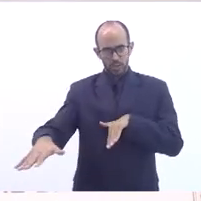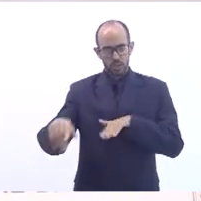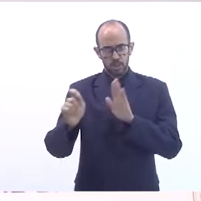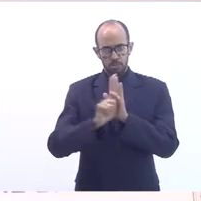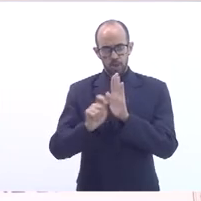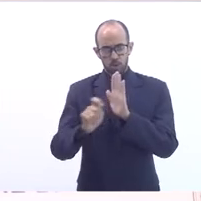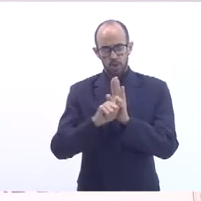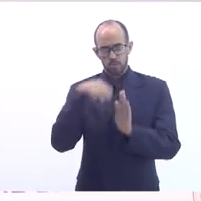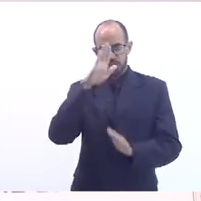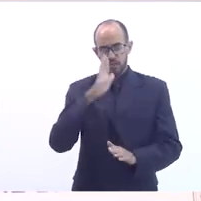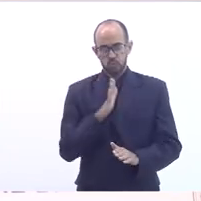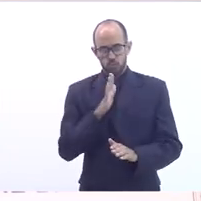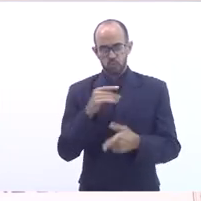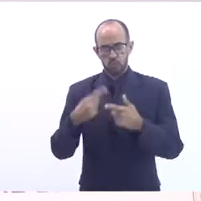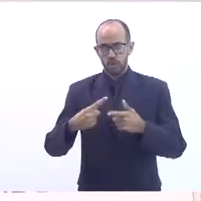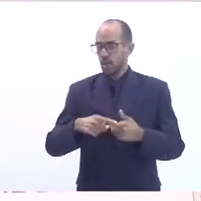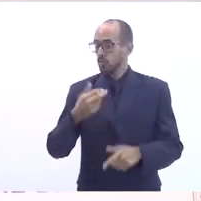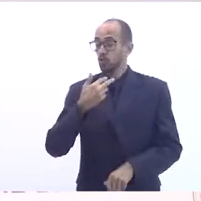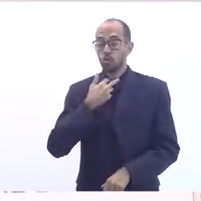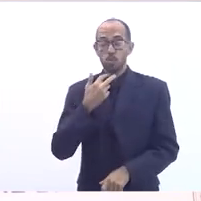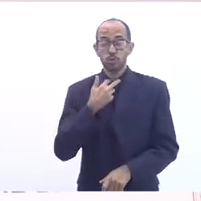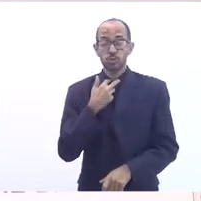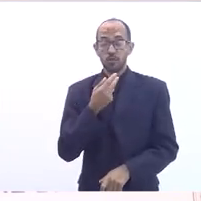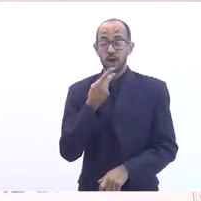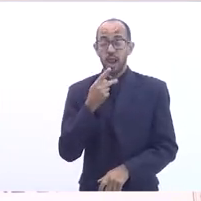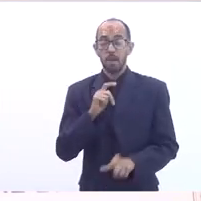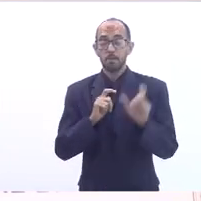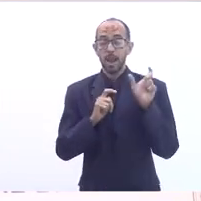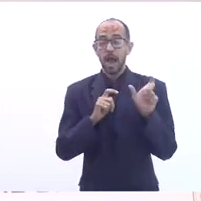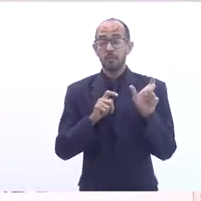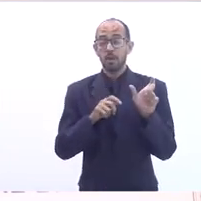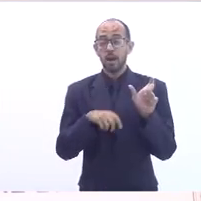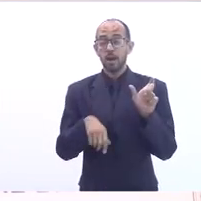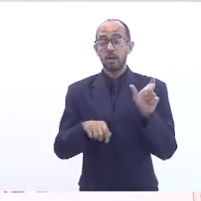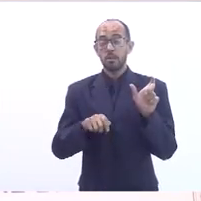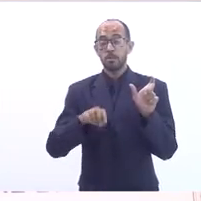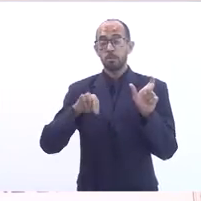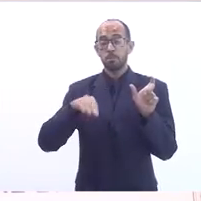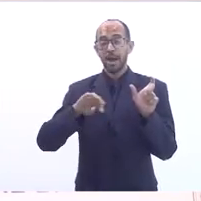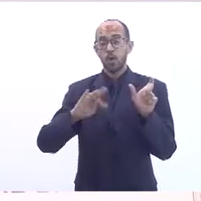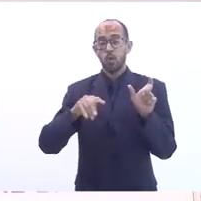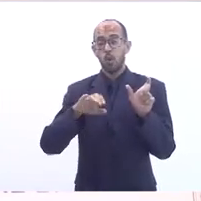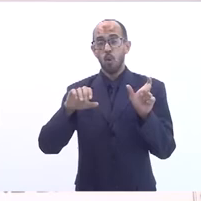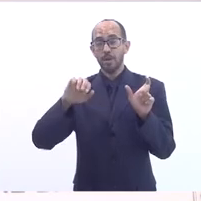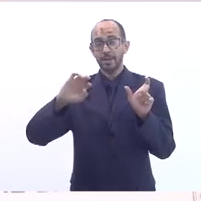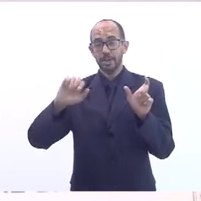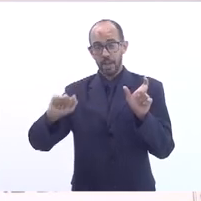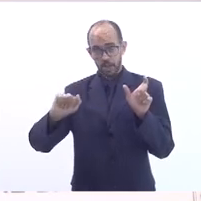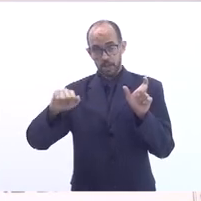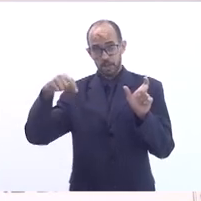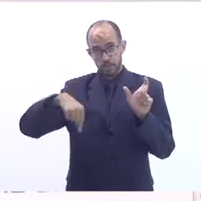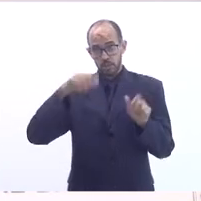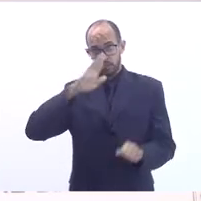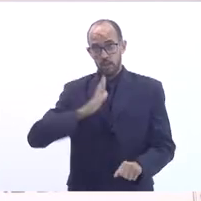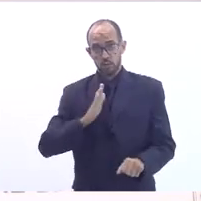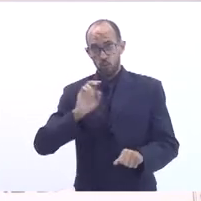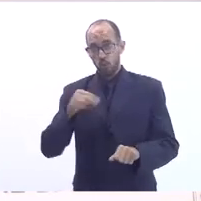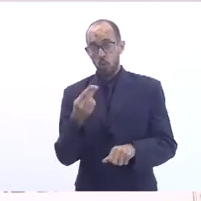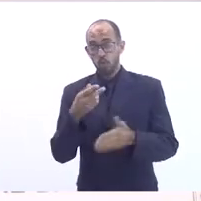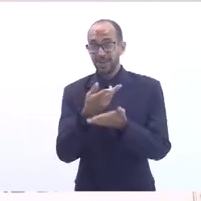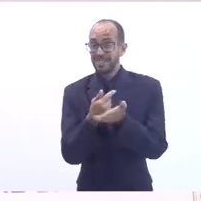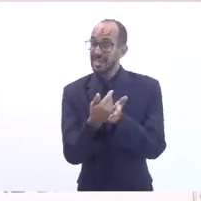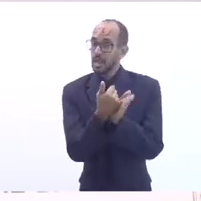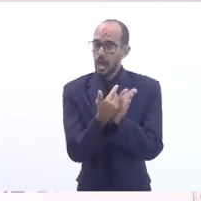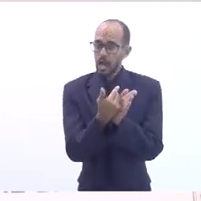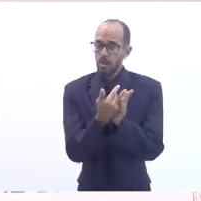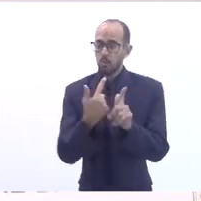porque não se podia falar palavra maconha no Brasil não se podia desenhar uma planta que a pessoa era